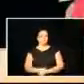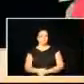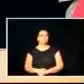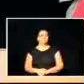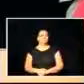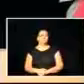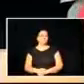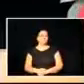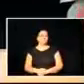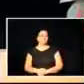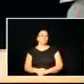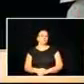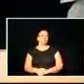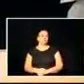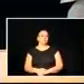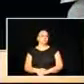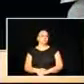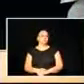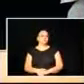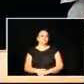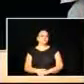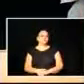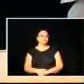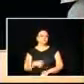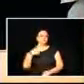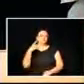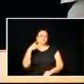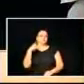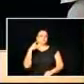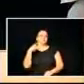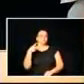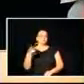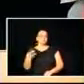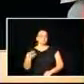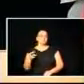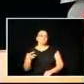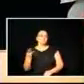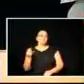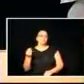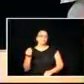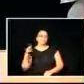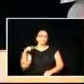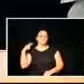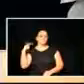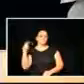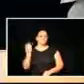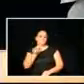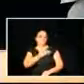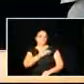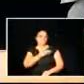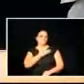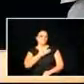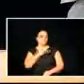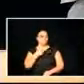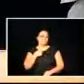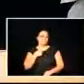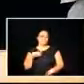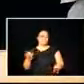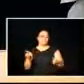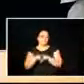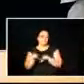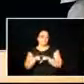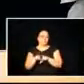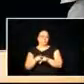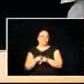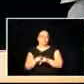realmente, como já foi dito aqui por vários colegas, eu também, quando todo reajuste